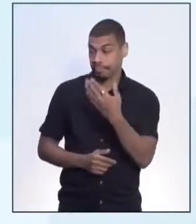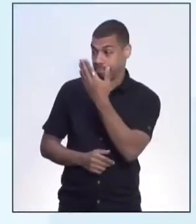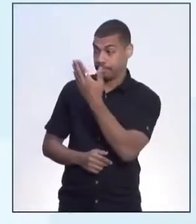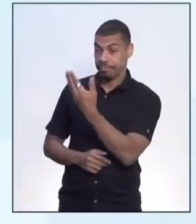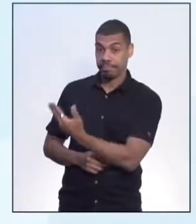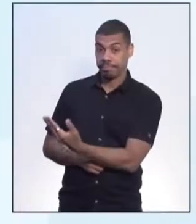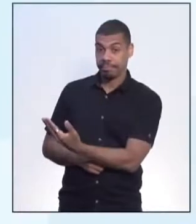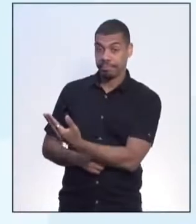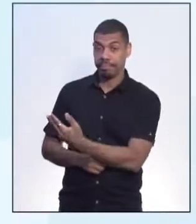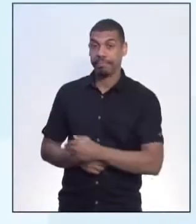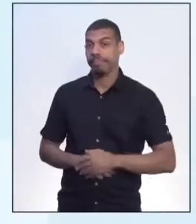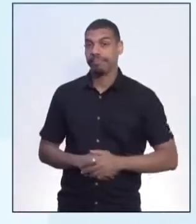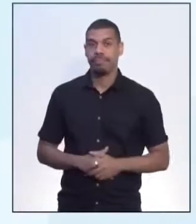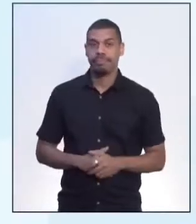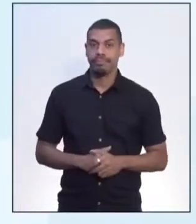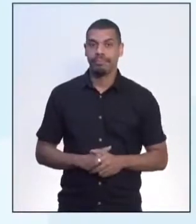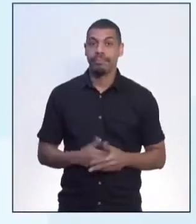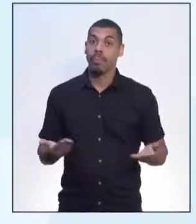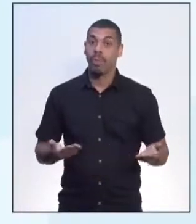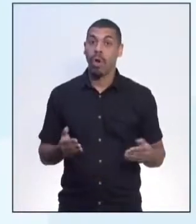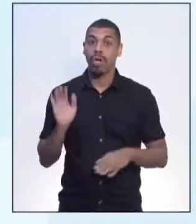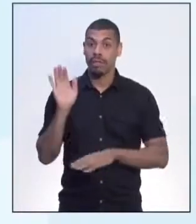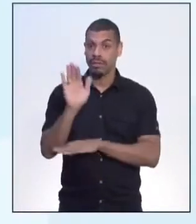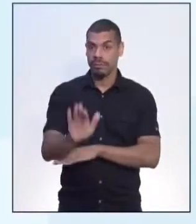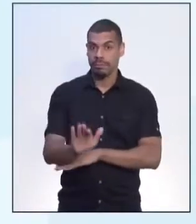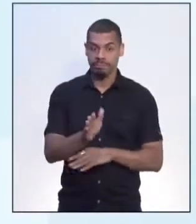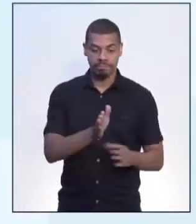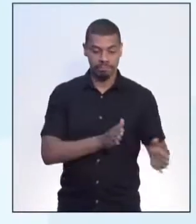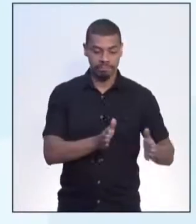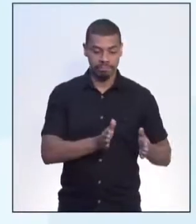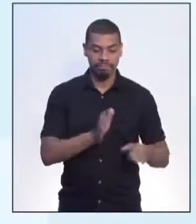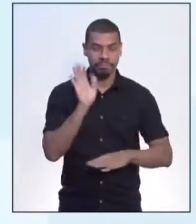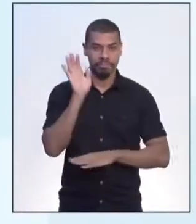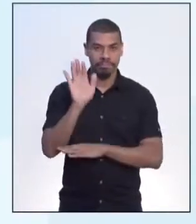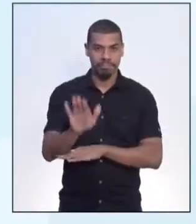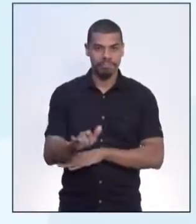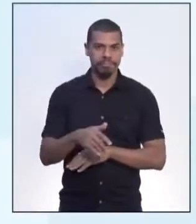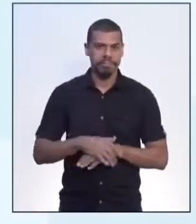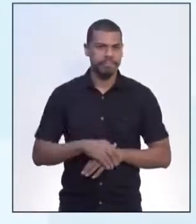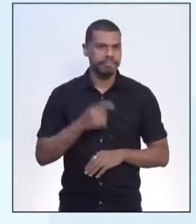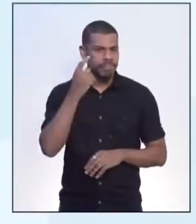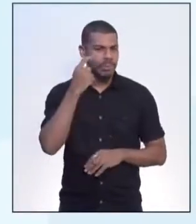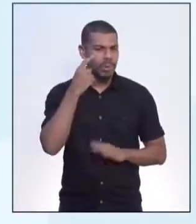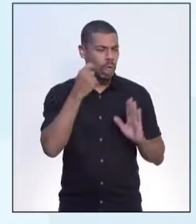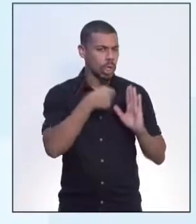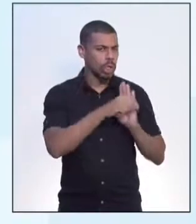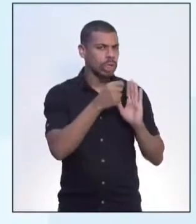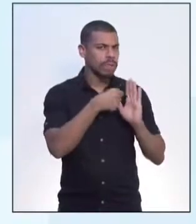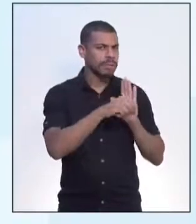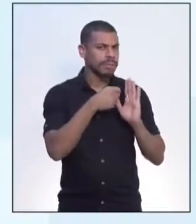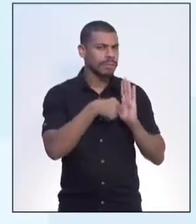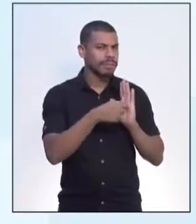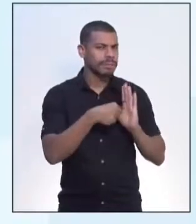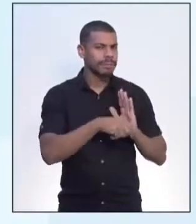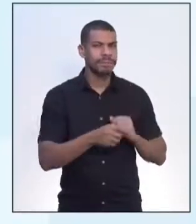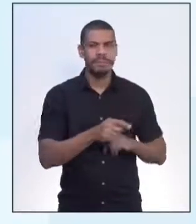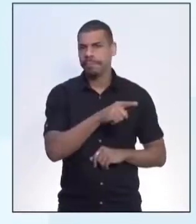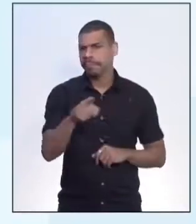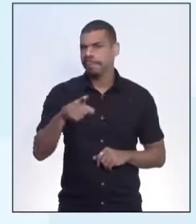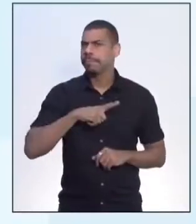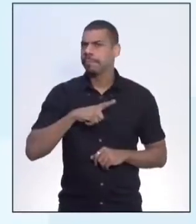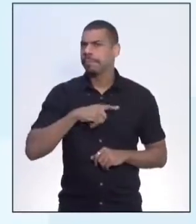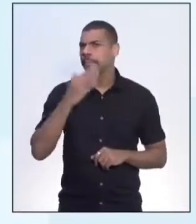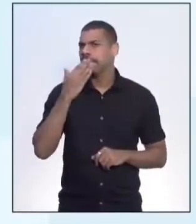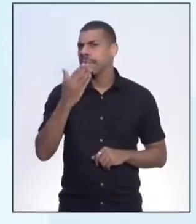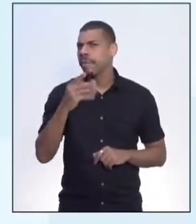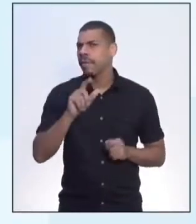Agora, nós vamos fazer do período da tarde. Vocês observaram que eu estou corrigindo uma lição que eu pedi